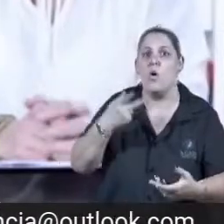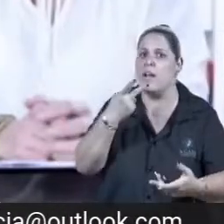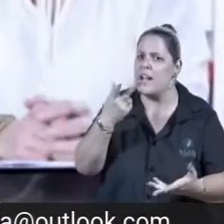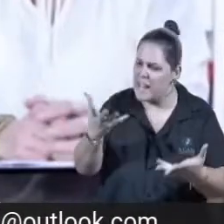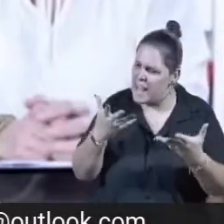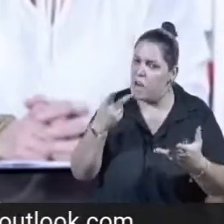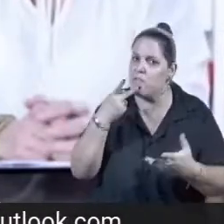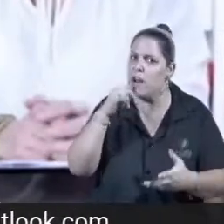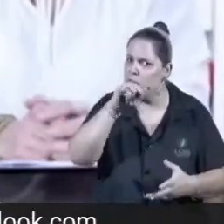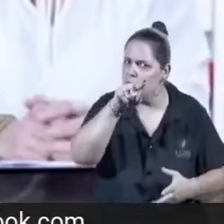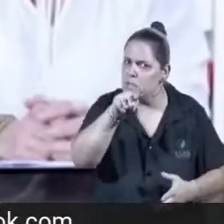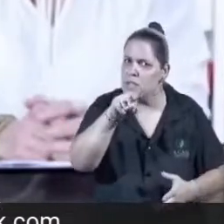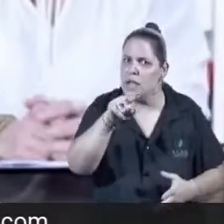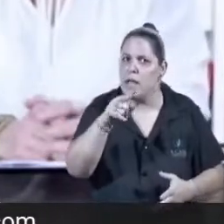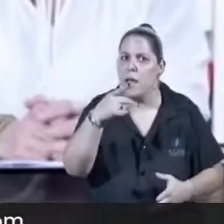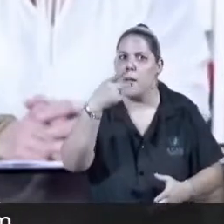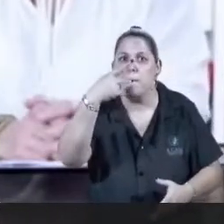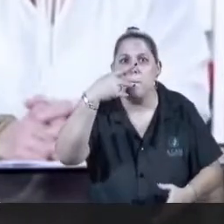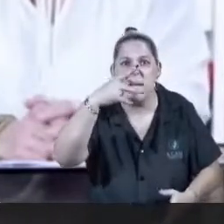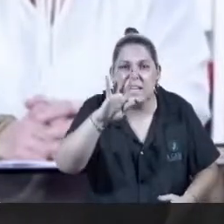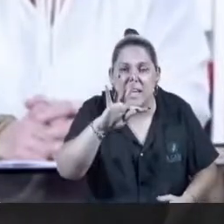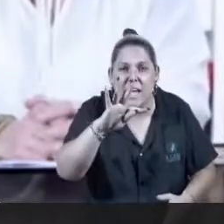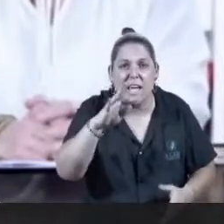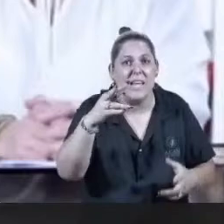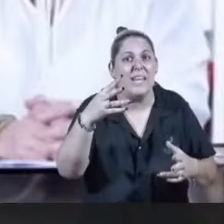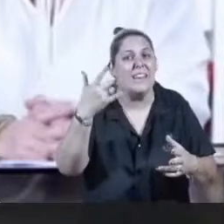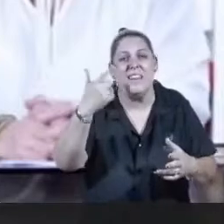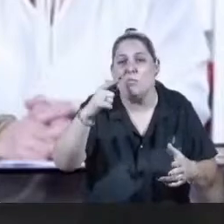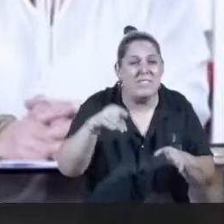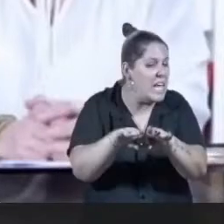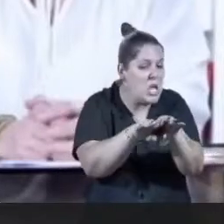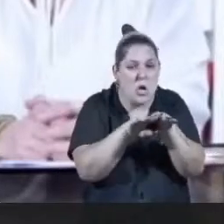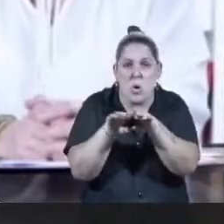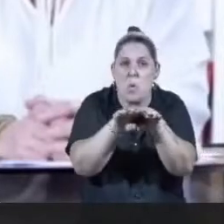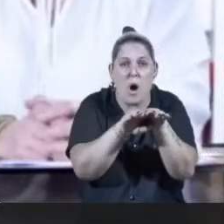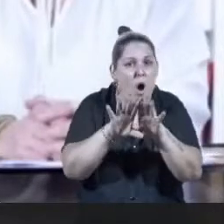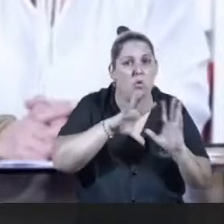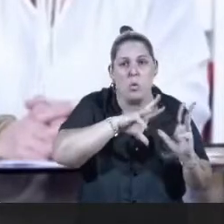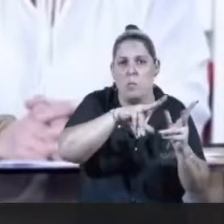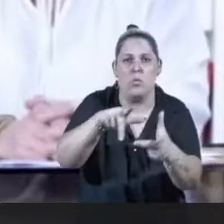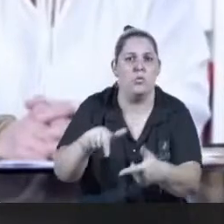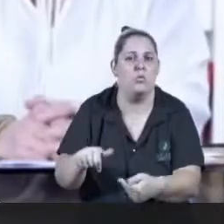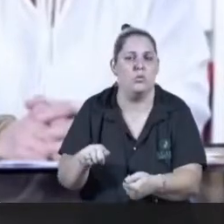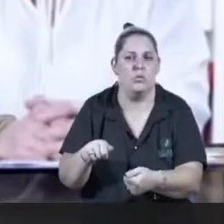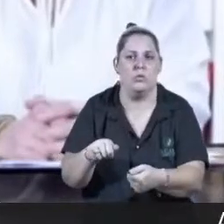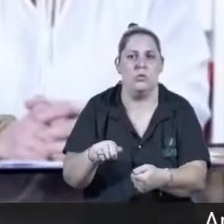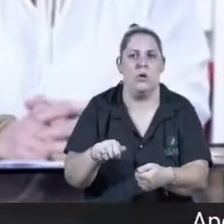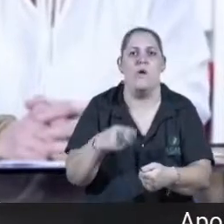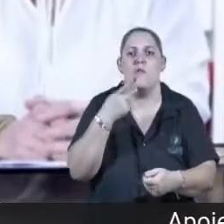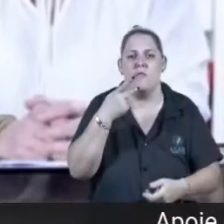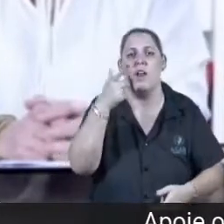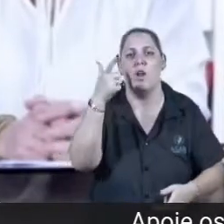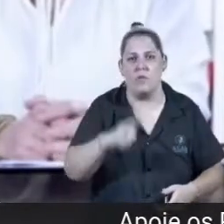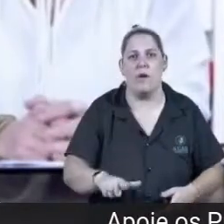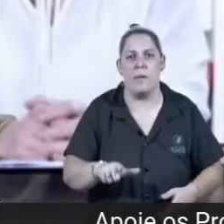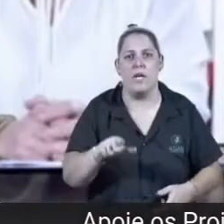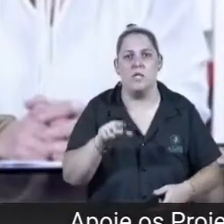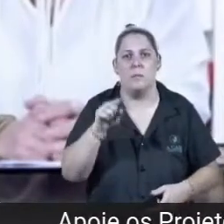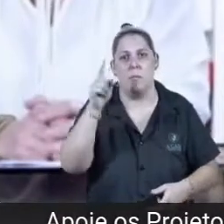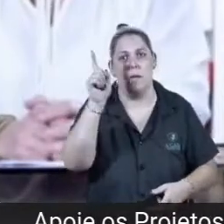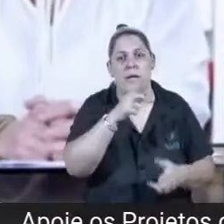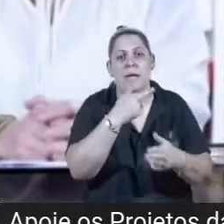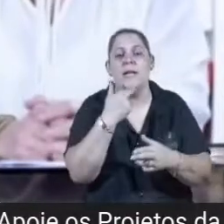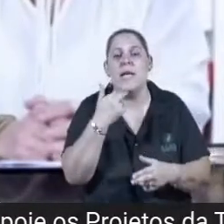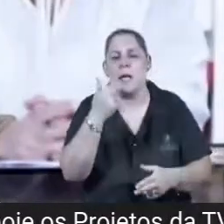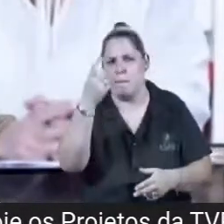entrando num partido que não tem similar no mundo. Eu vou repetir para ninguém achar que eu errei o que eu falei. Você